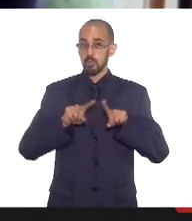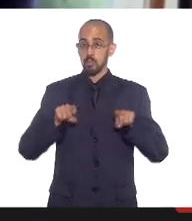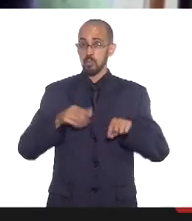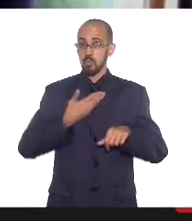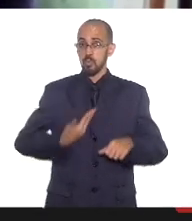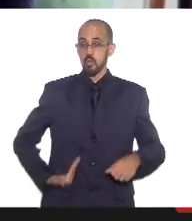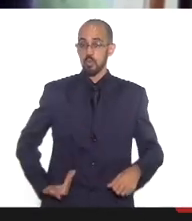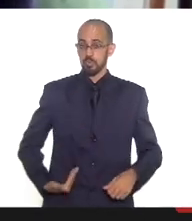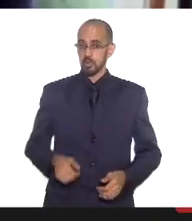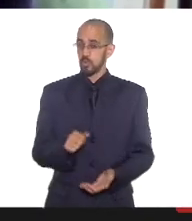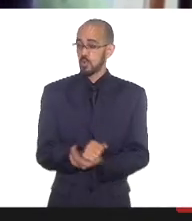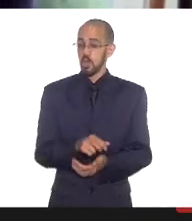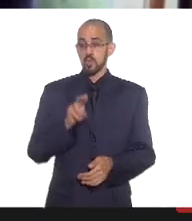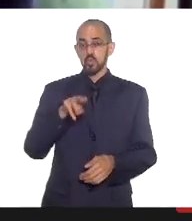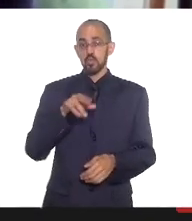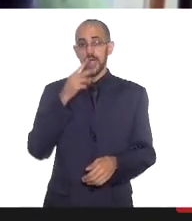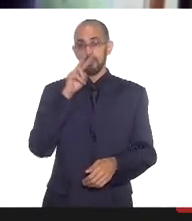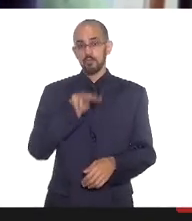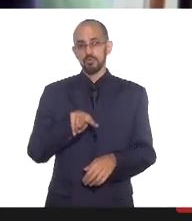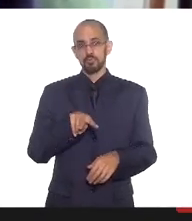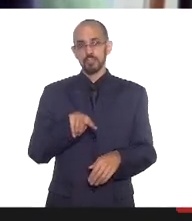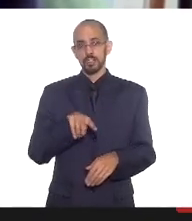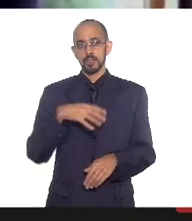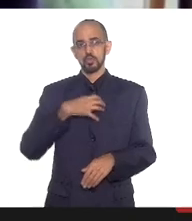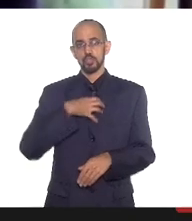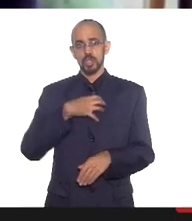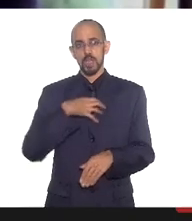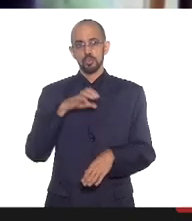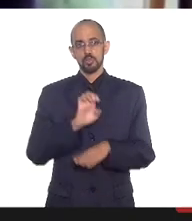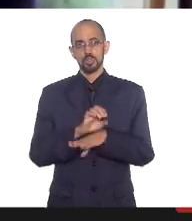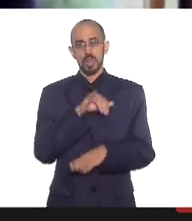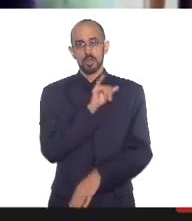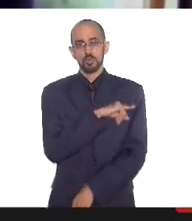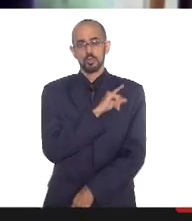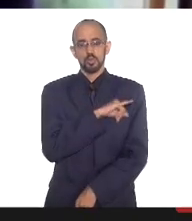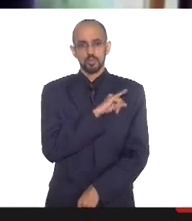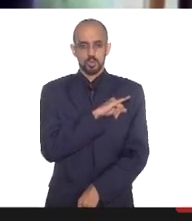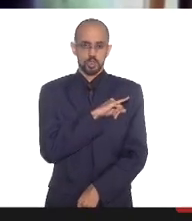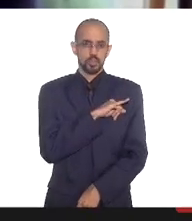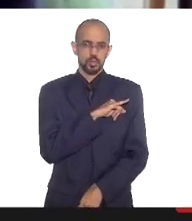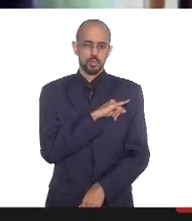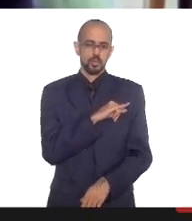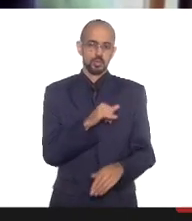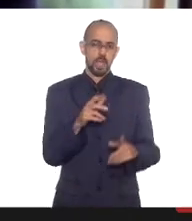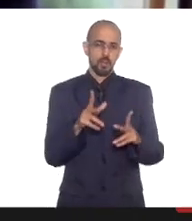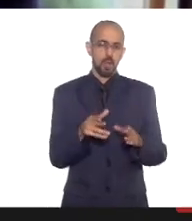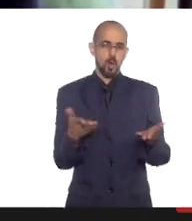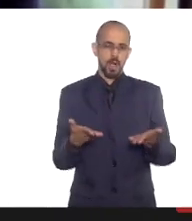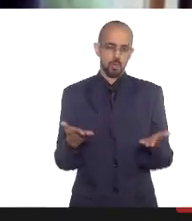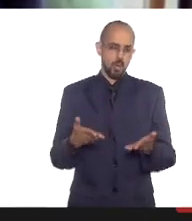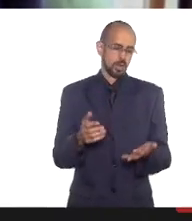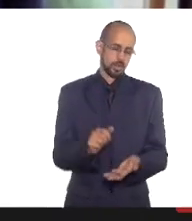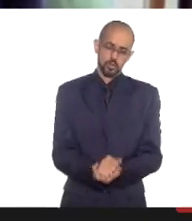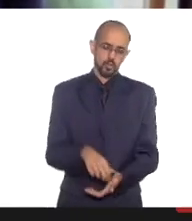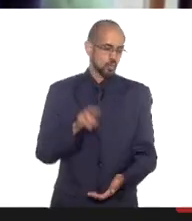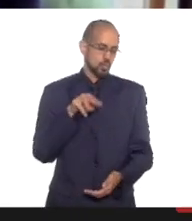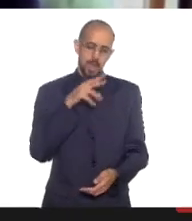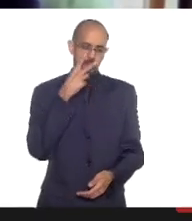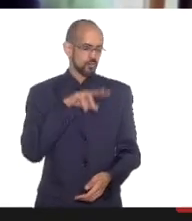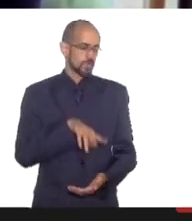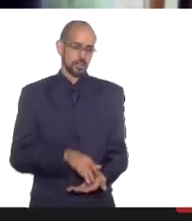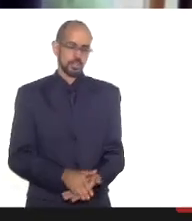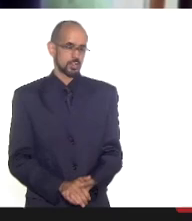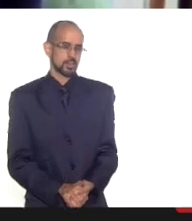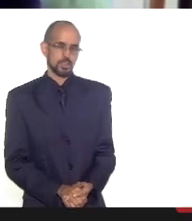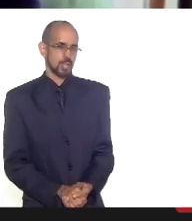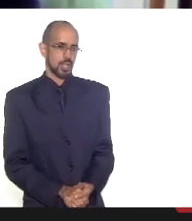situação da maneira que está aqui no estado do Rio de Janeiro Então não é só assim a gente tem que brigar pelada pela é vamos